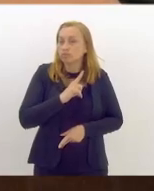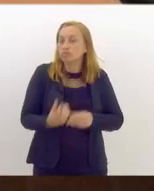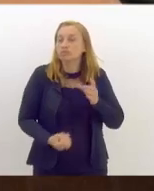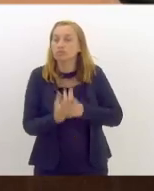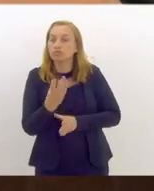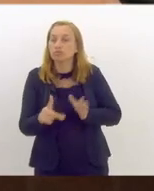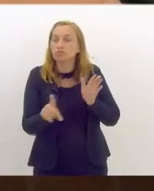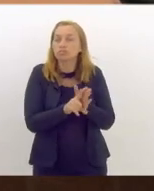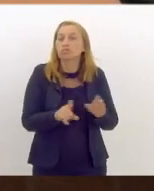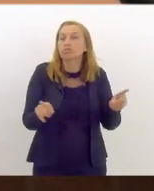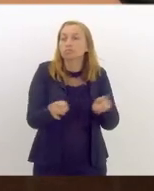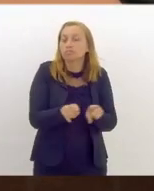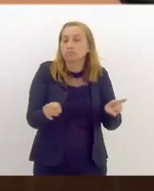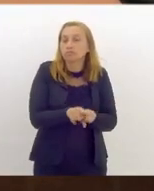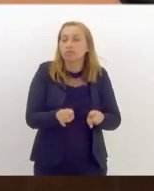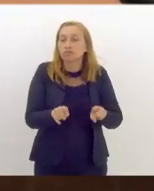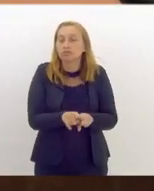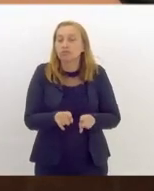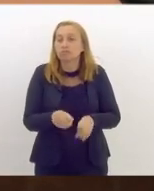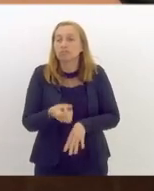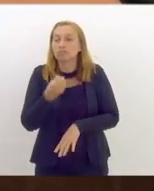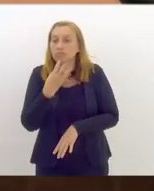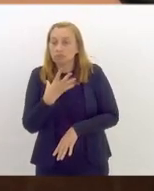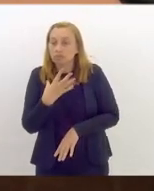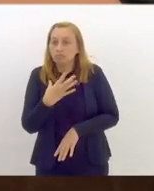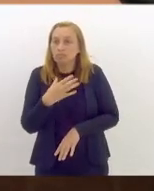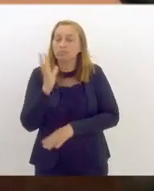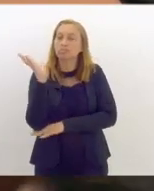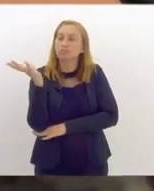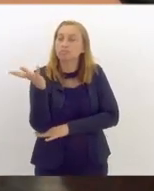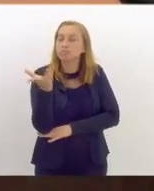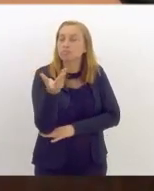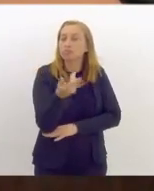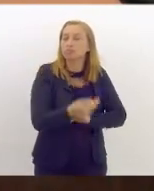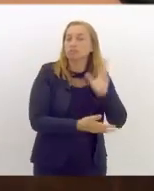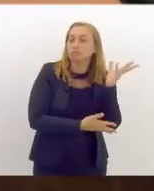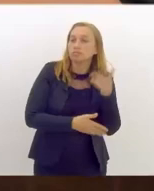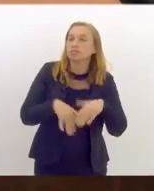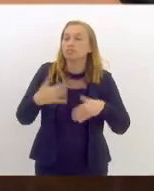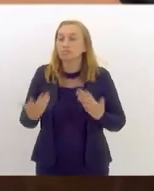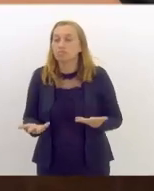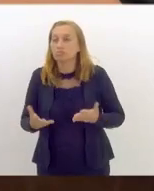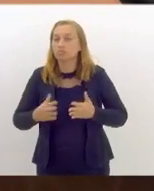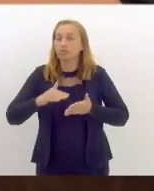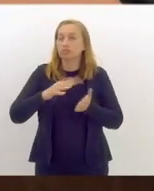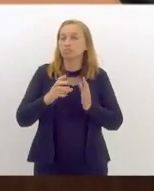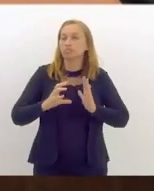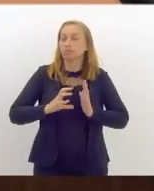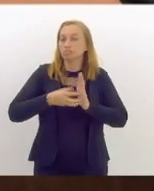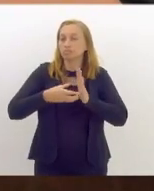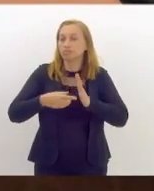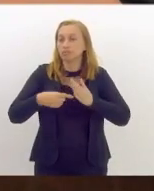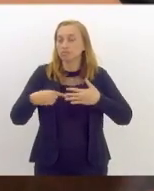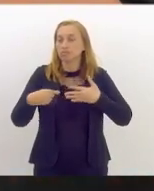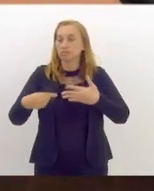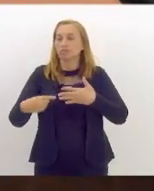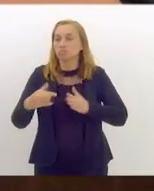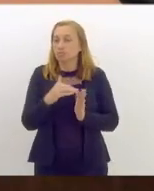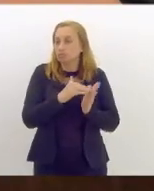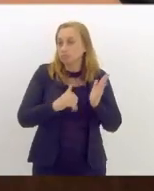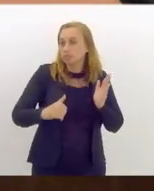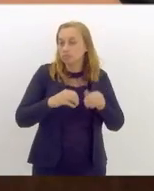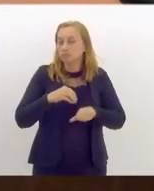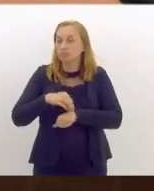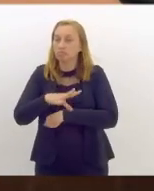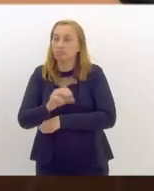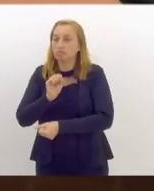legislar também tão positivamente para o meio ambiente então a bancada do pessoal Retiro os destaques